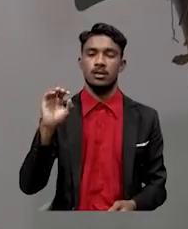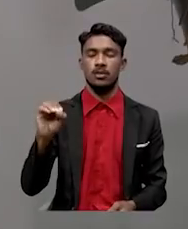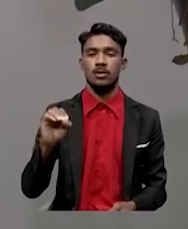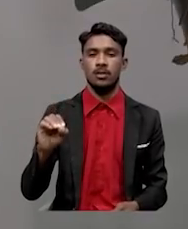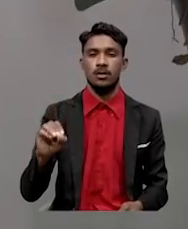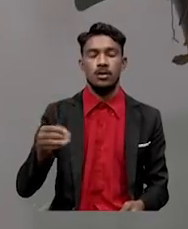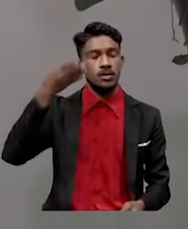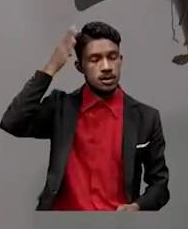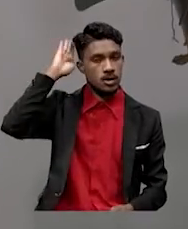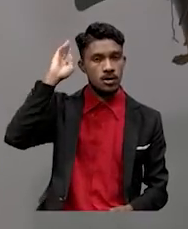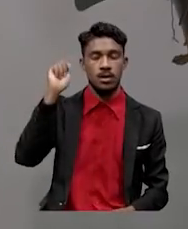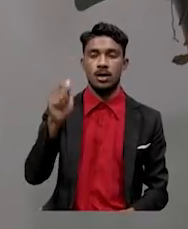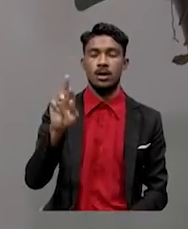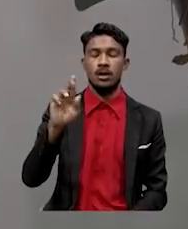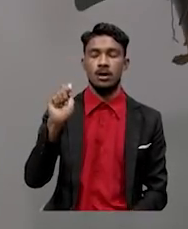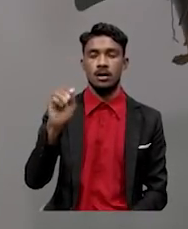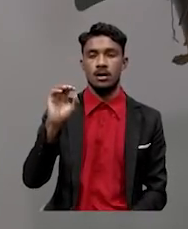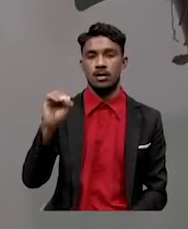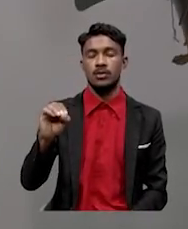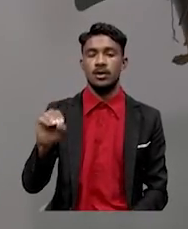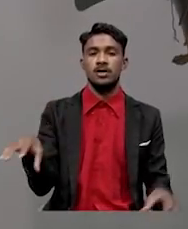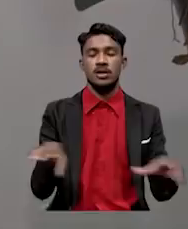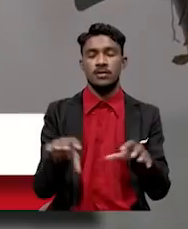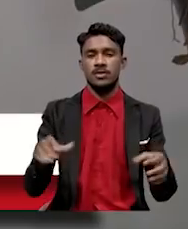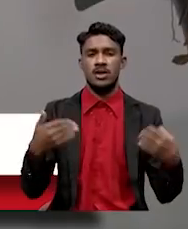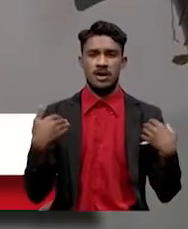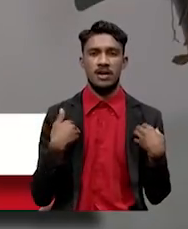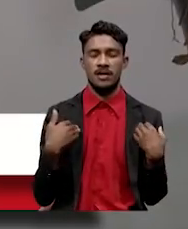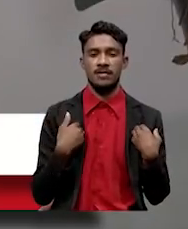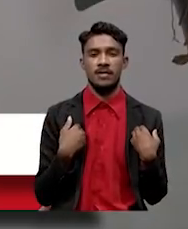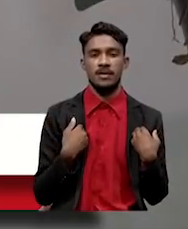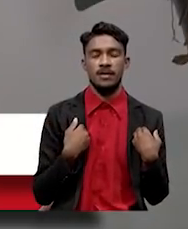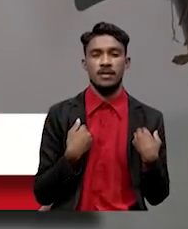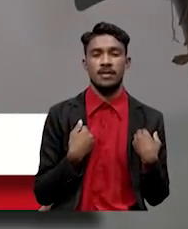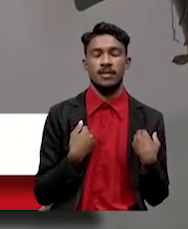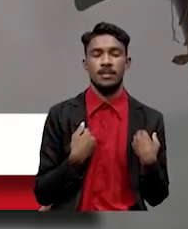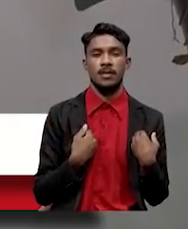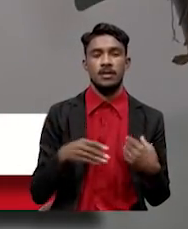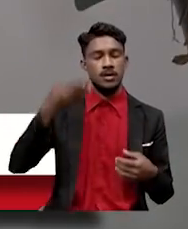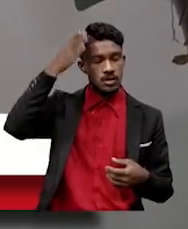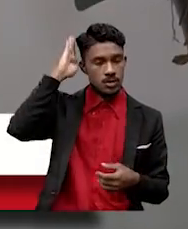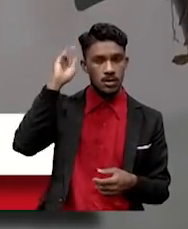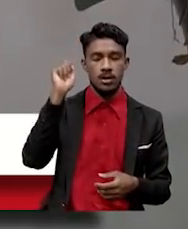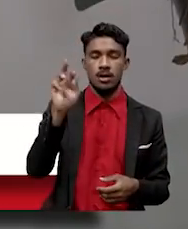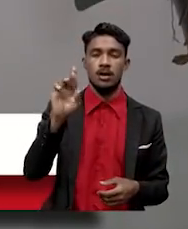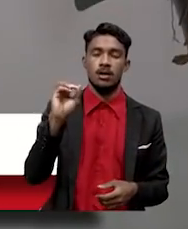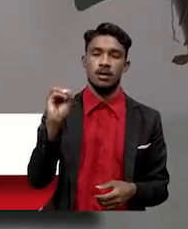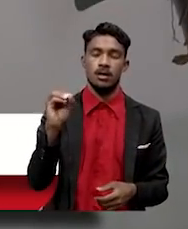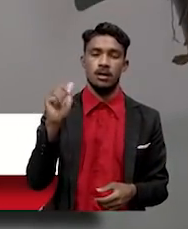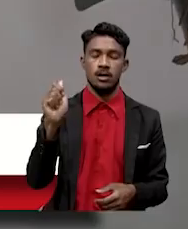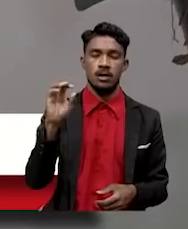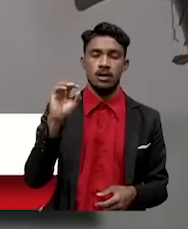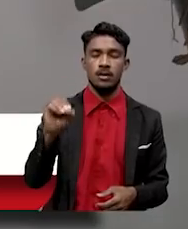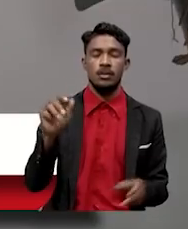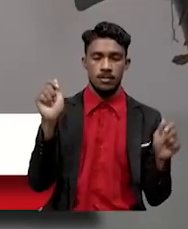Arão nem mandato nem seguia ela. Então a senhora andou, ela foi tomar depois, ela é problema. E tem três é funcionamento do